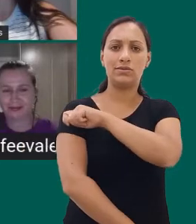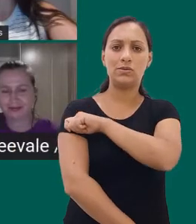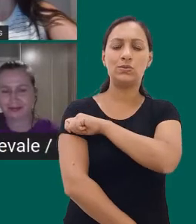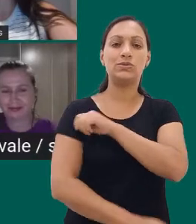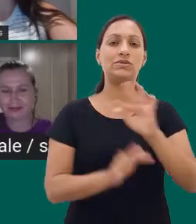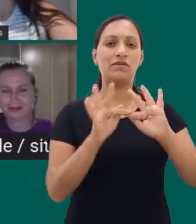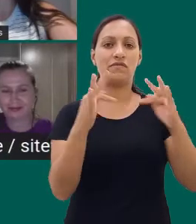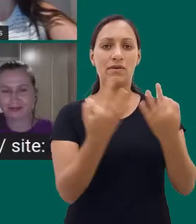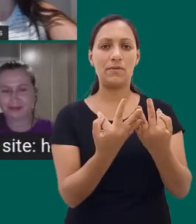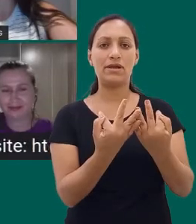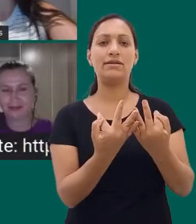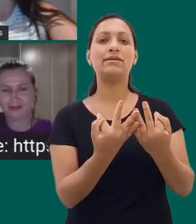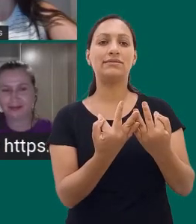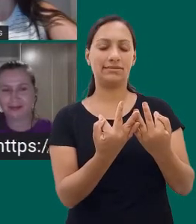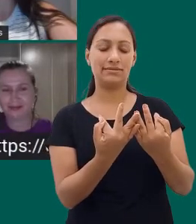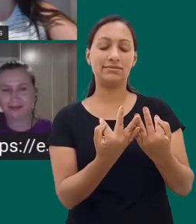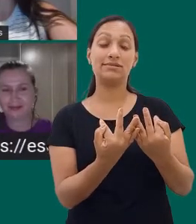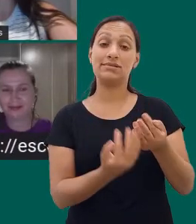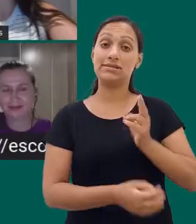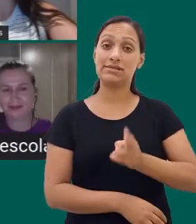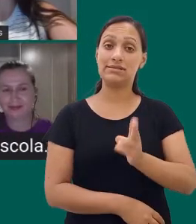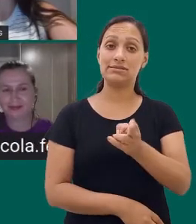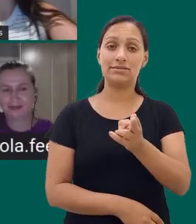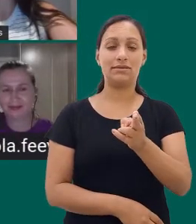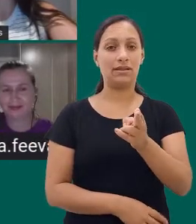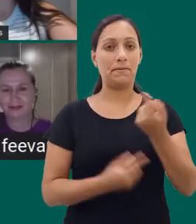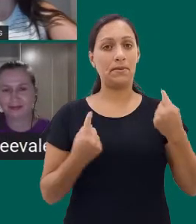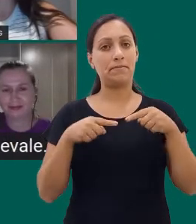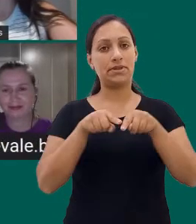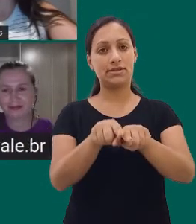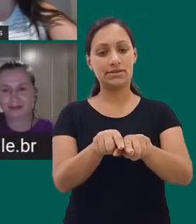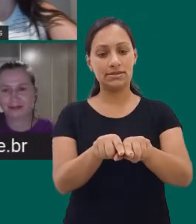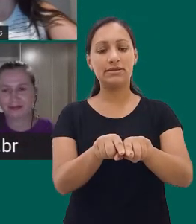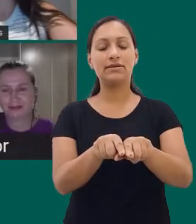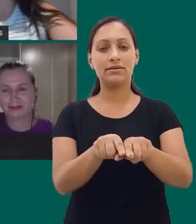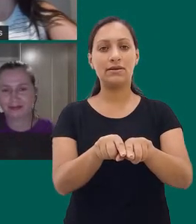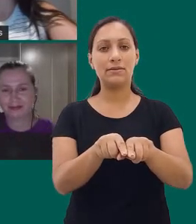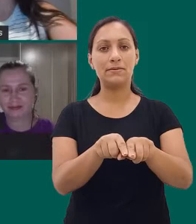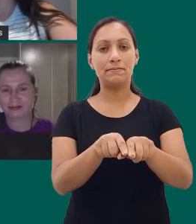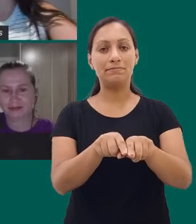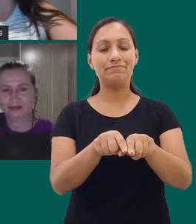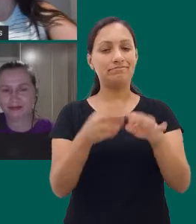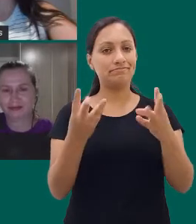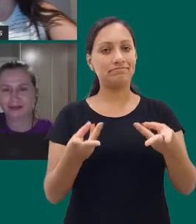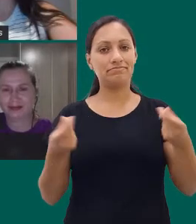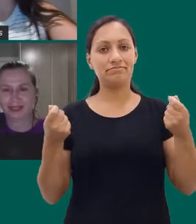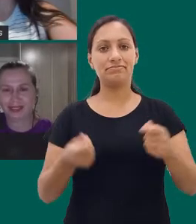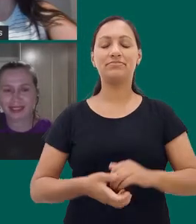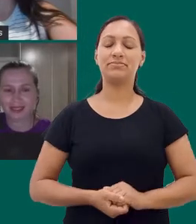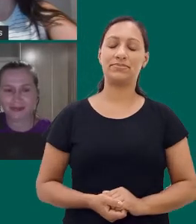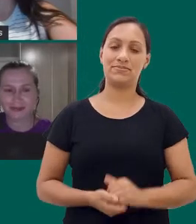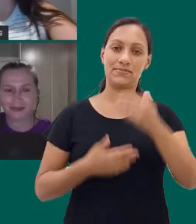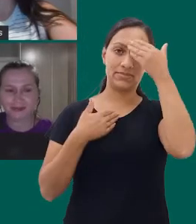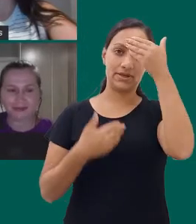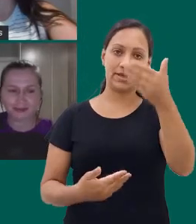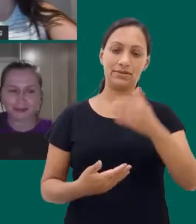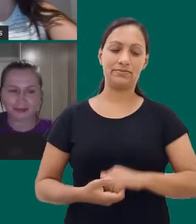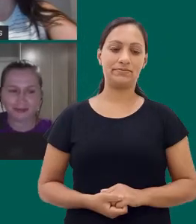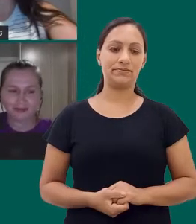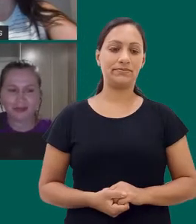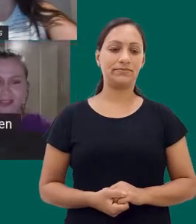para as famílias que sempre fazem uma parceria fenomenal assim conosco. Muito obrigado. Tá bem,